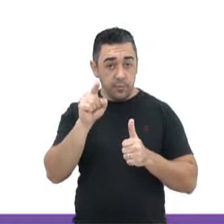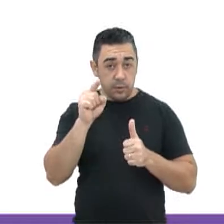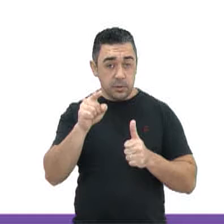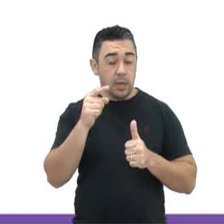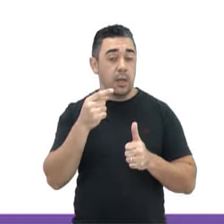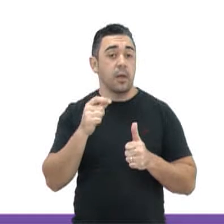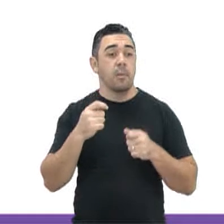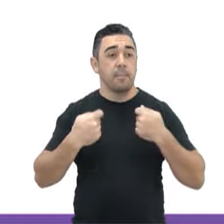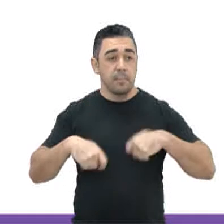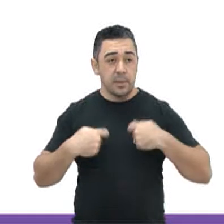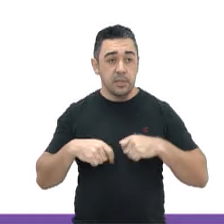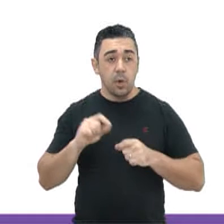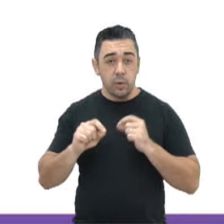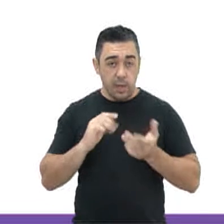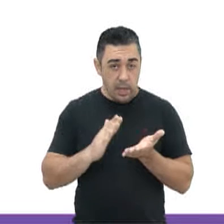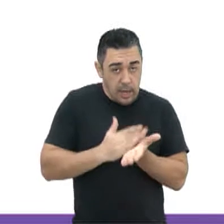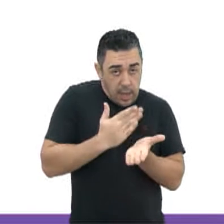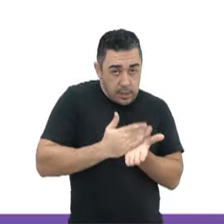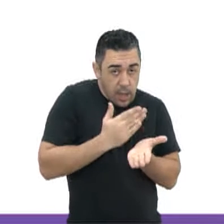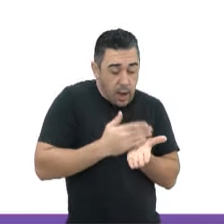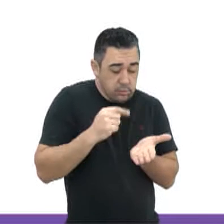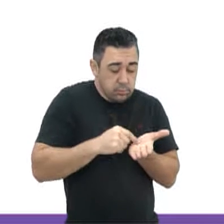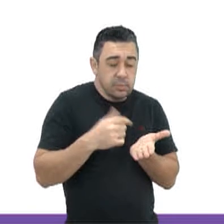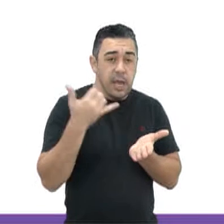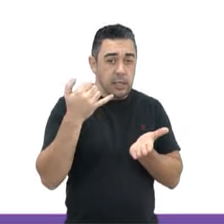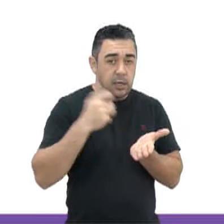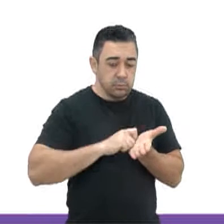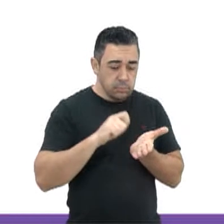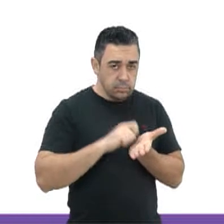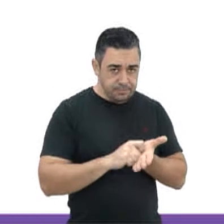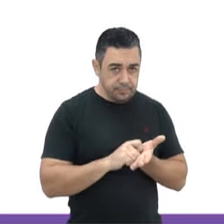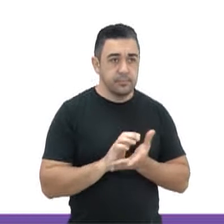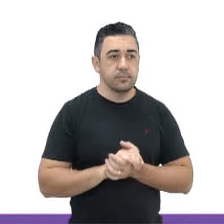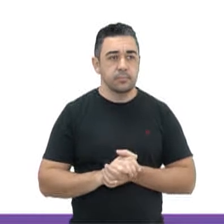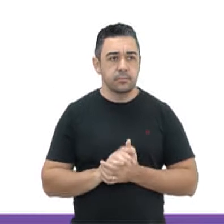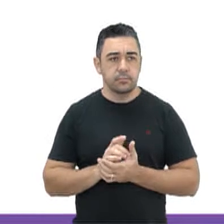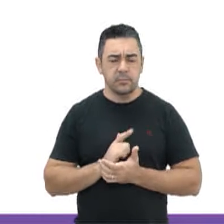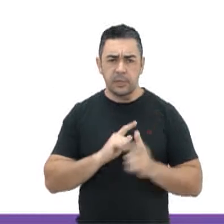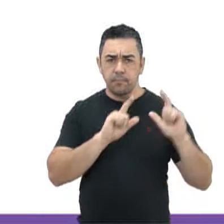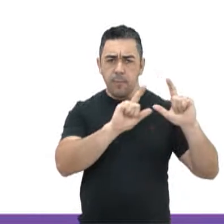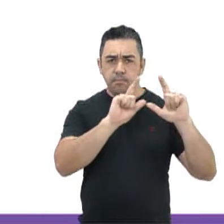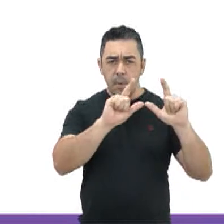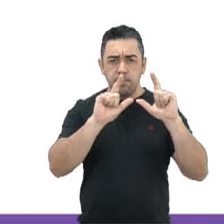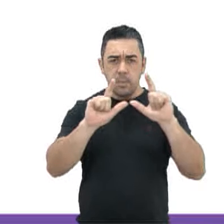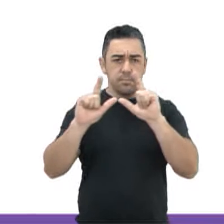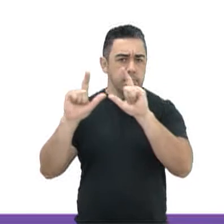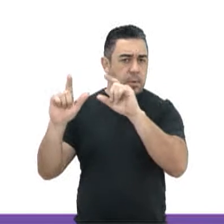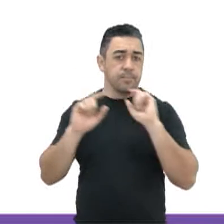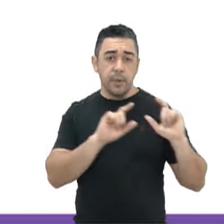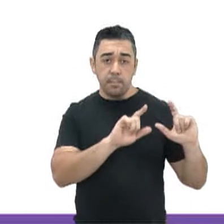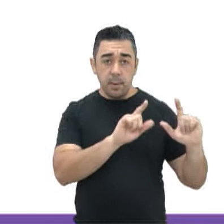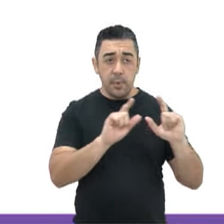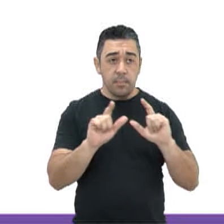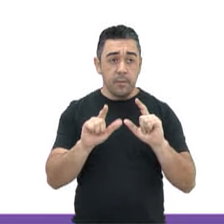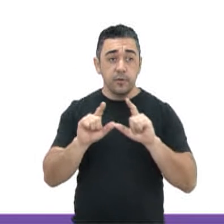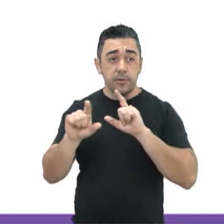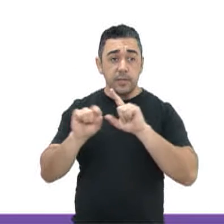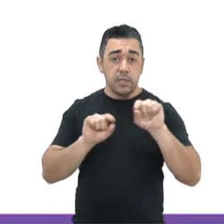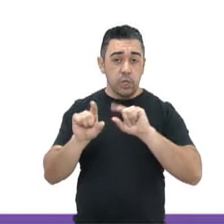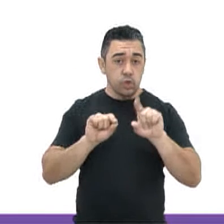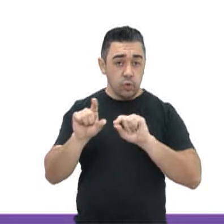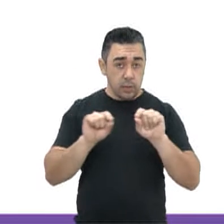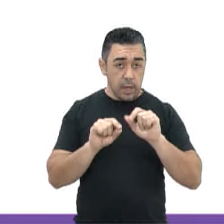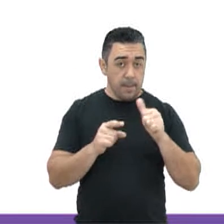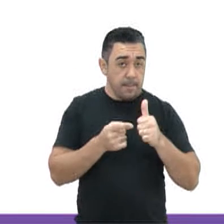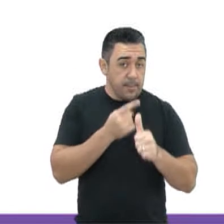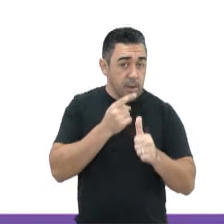tem que pegar seu caderno, sua caneta. Aí tem uma série de figuras aqui. Você vai selecionar